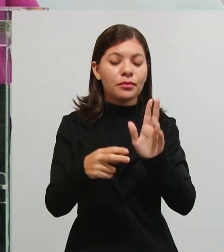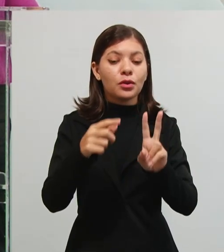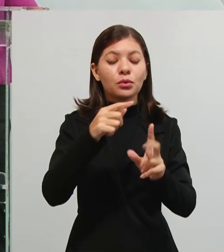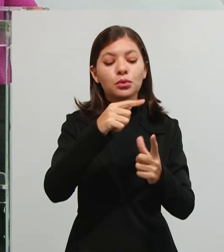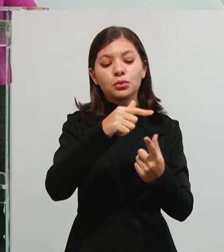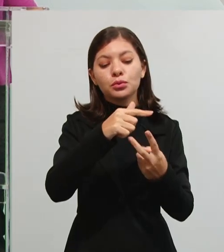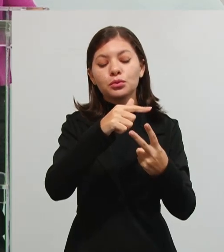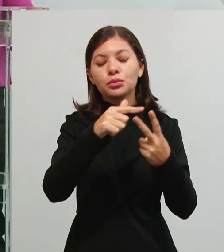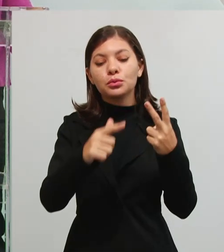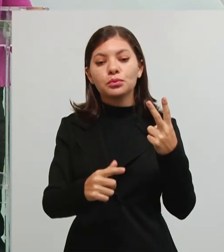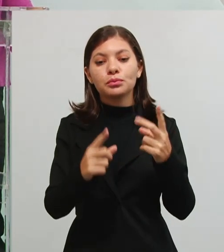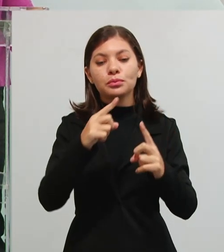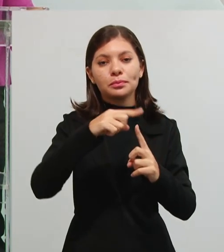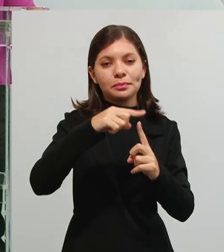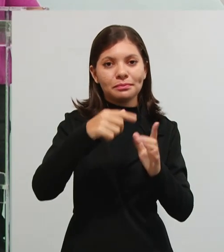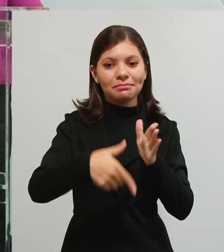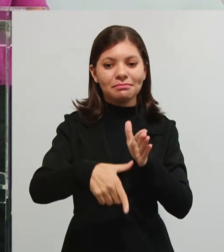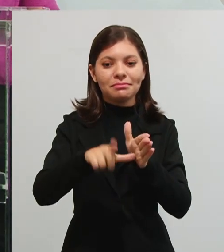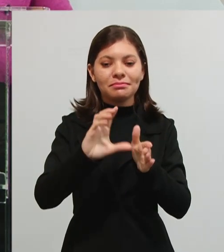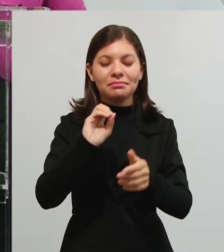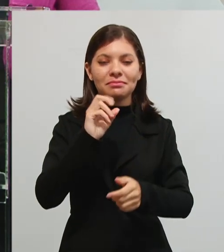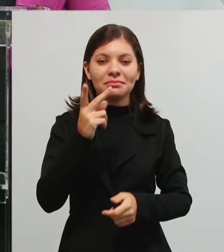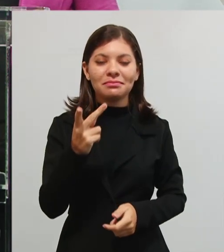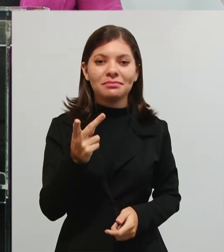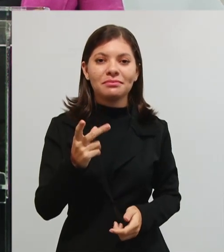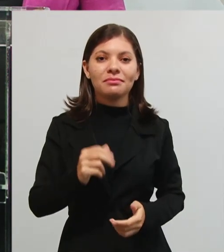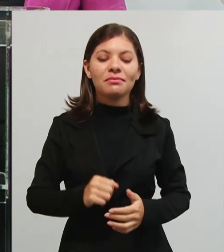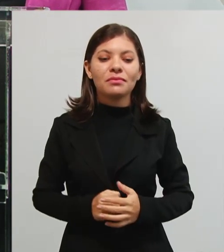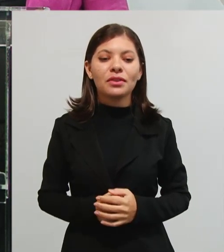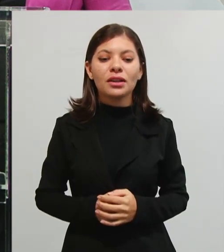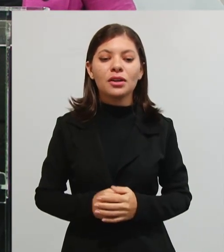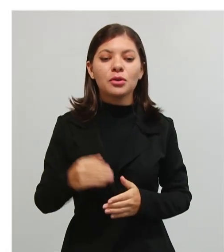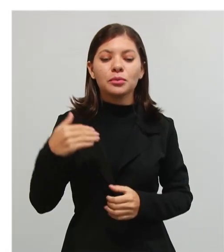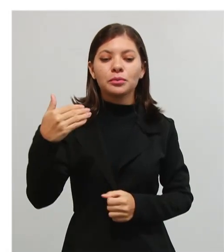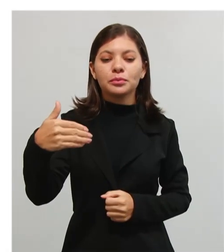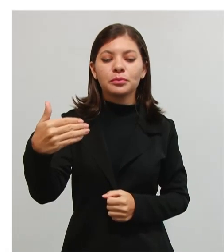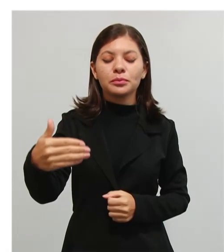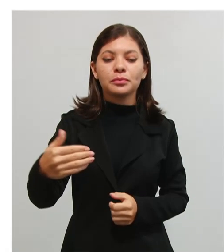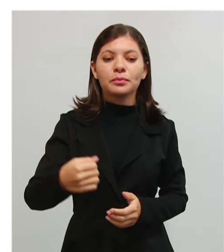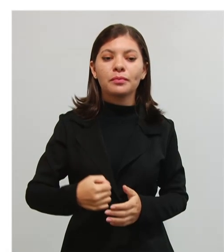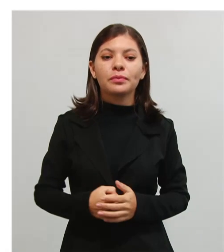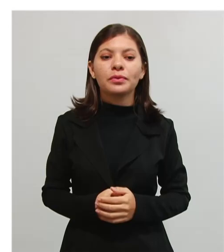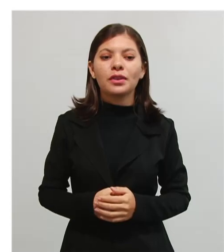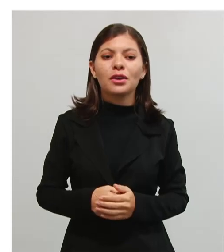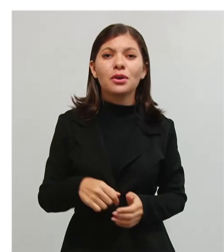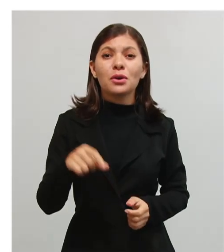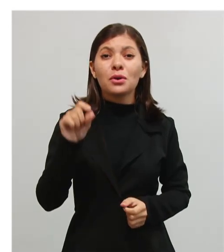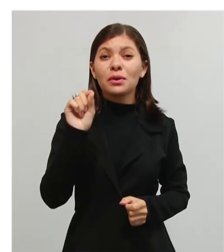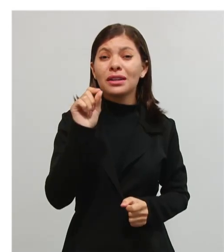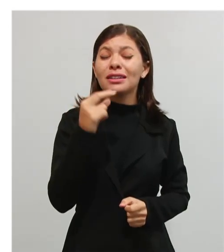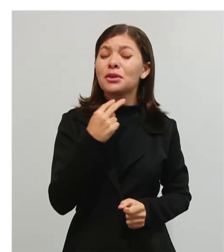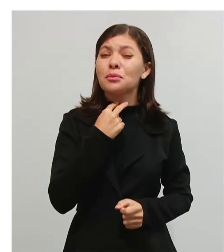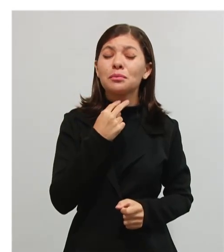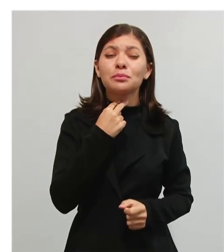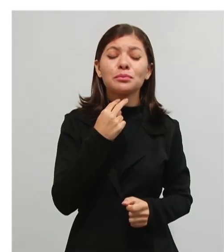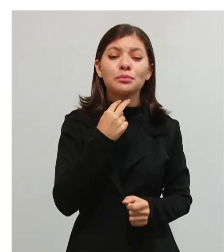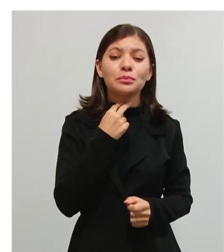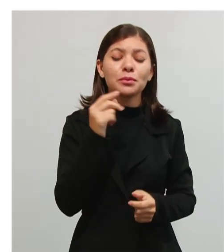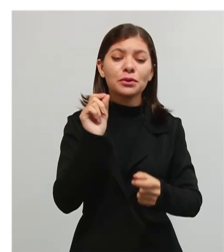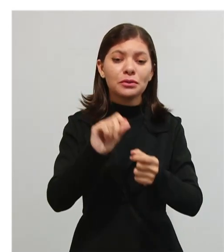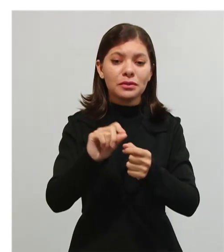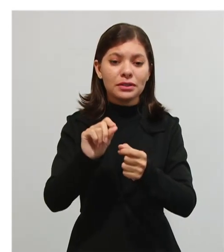tipos anteriores. Tudo bem? Prosseguindo. O que não fazer no momento da